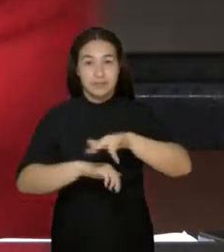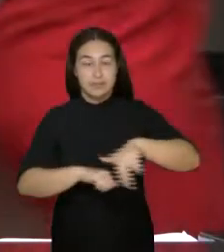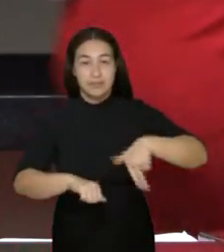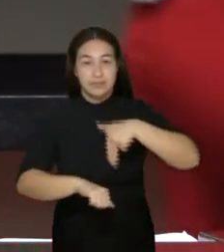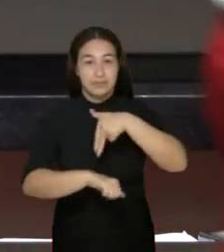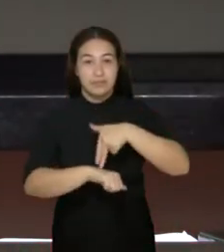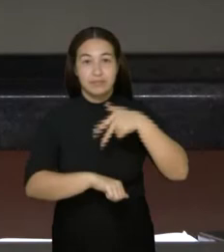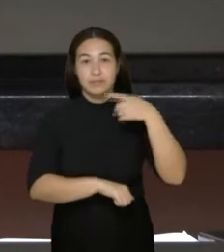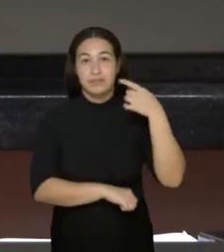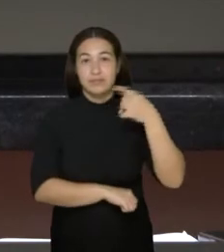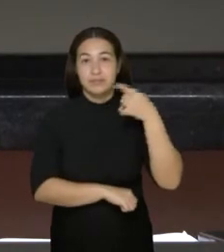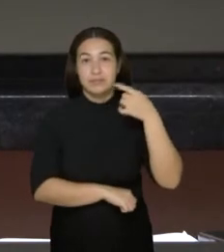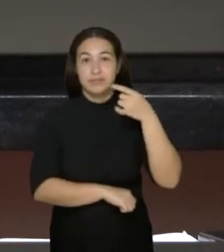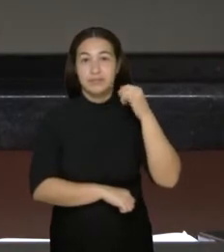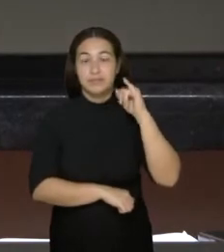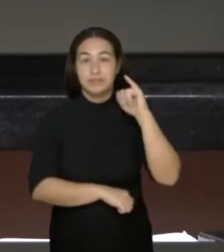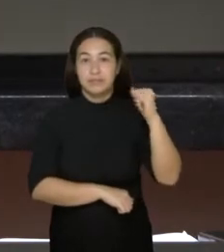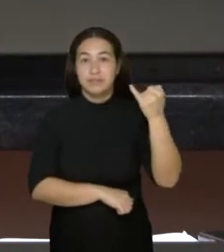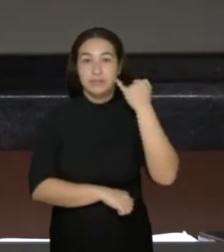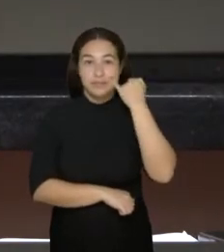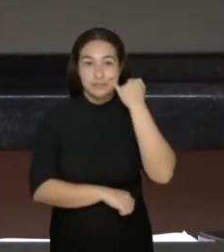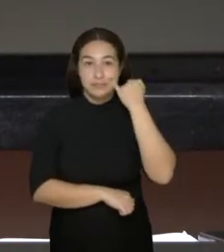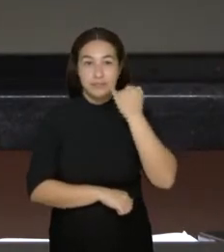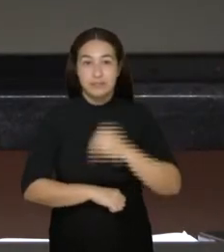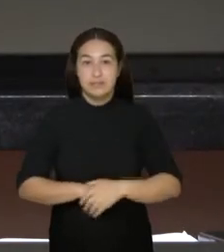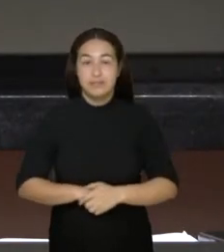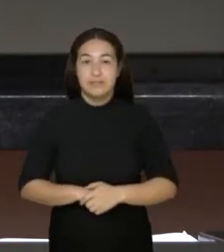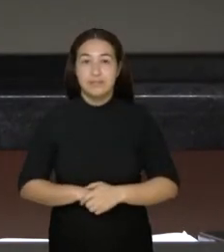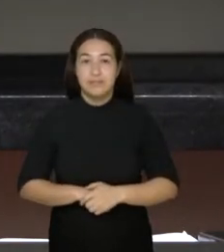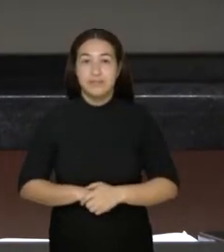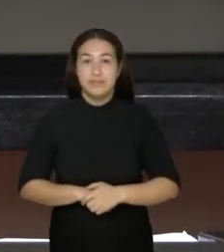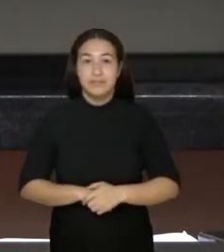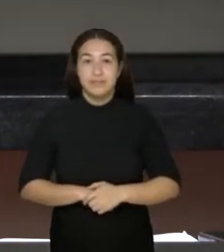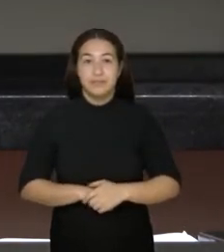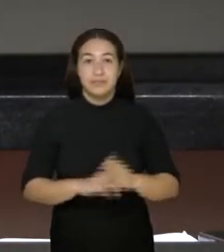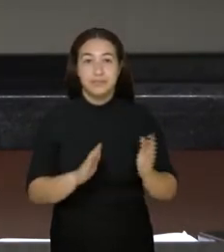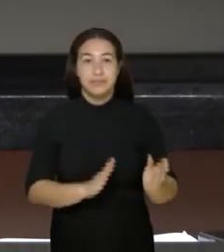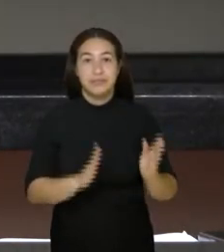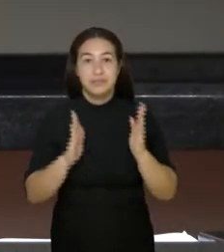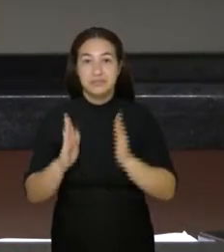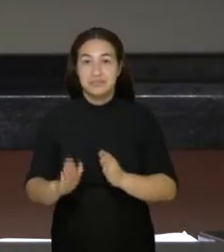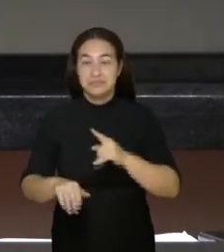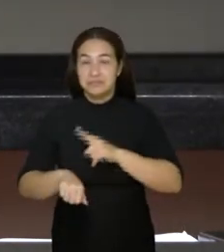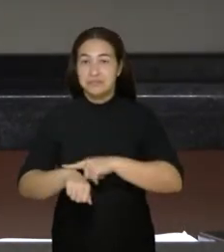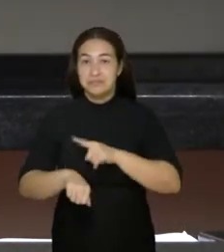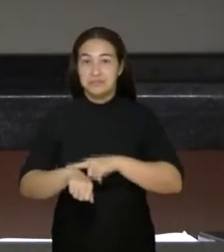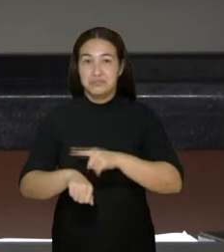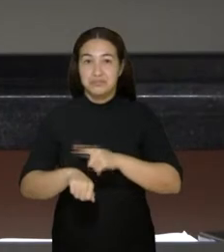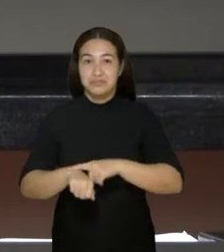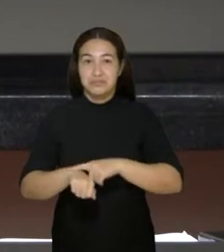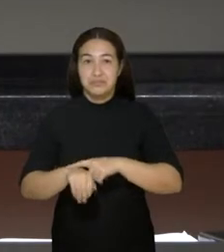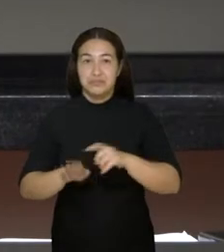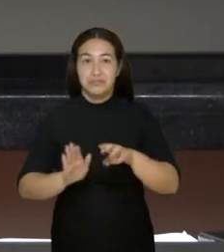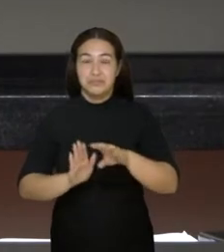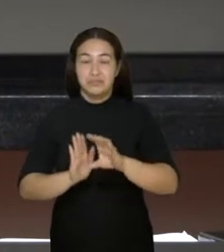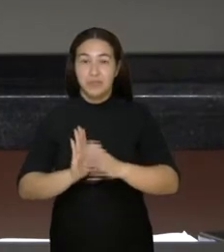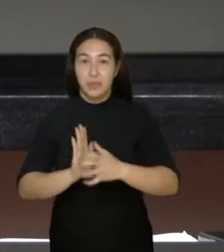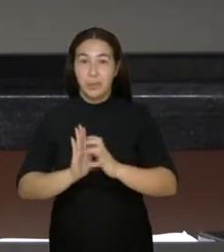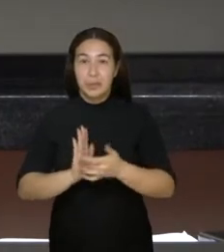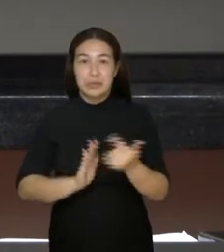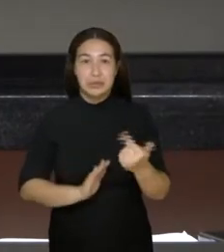Deputado José lo no grande expediente não houve inscritos para o horário destinado aos partidos em ato continua o seu presidente